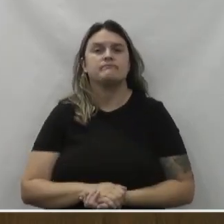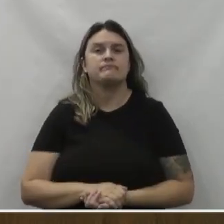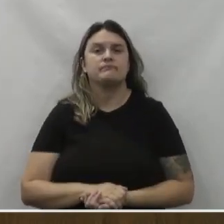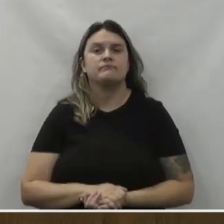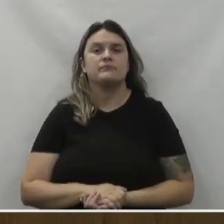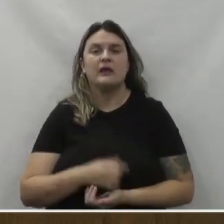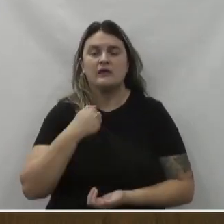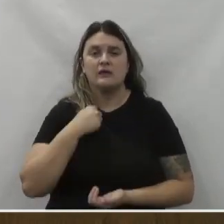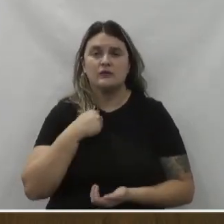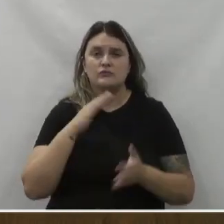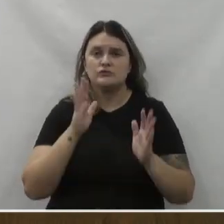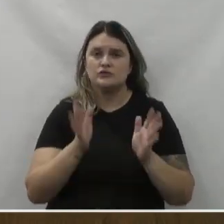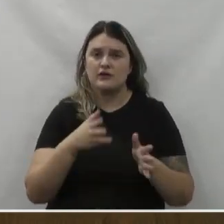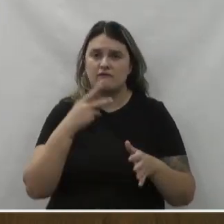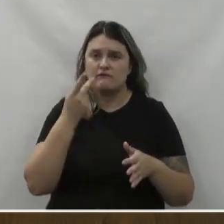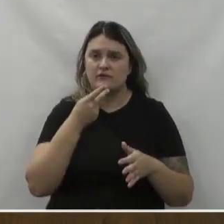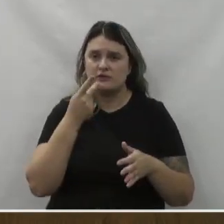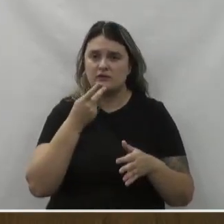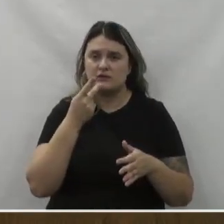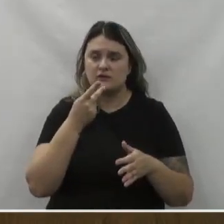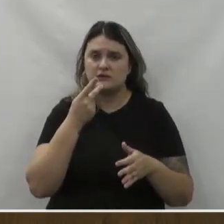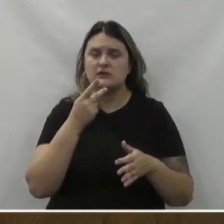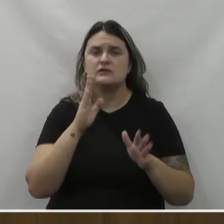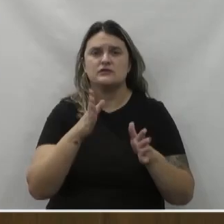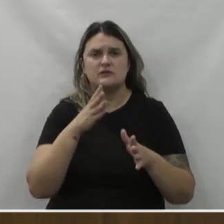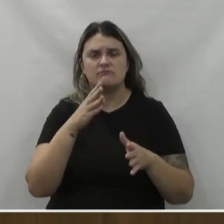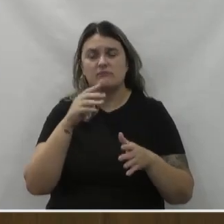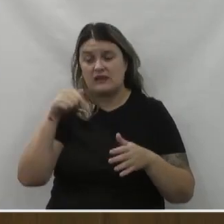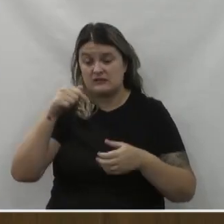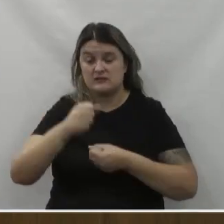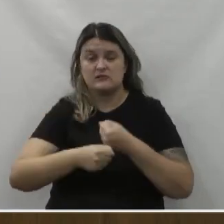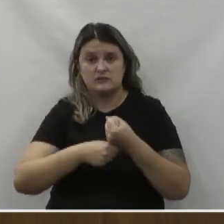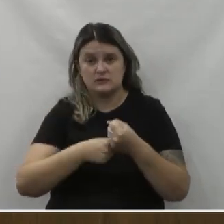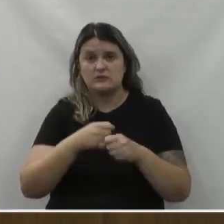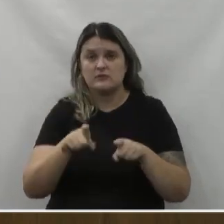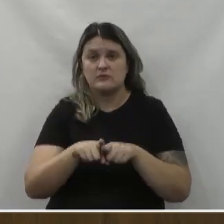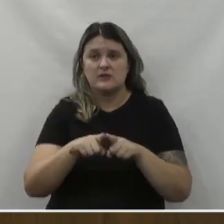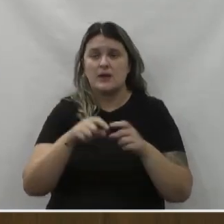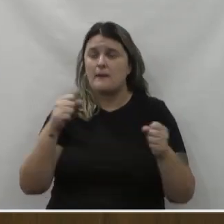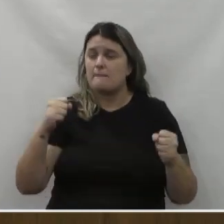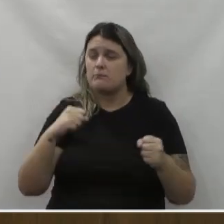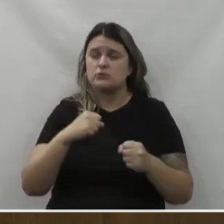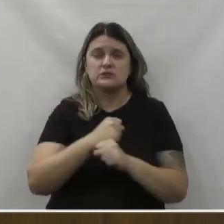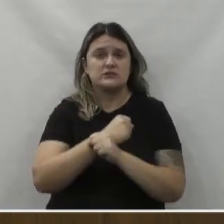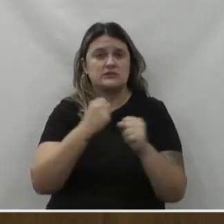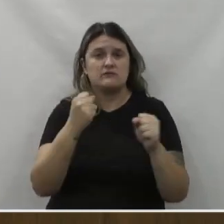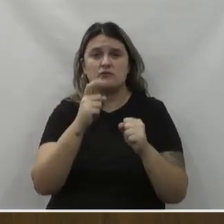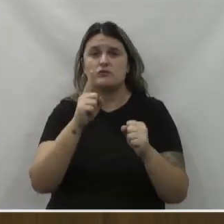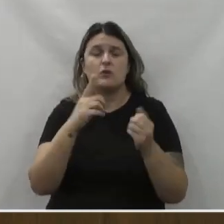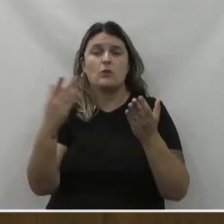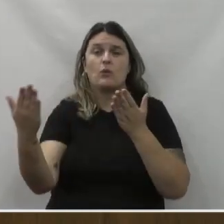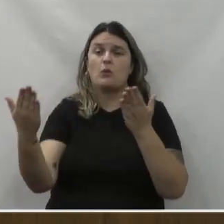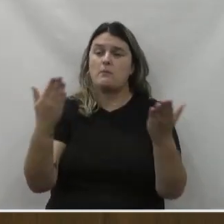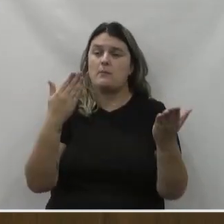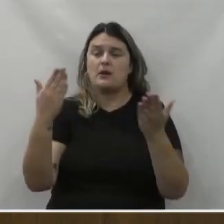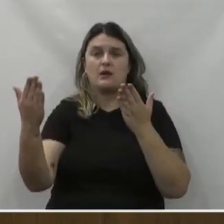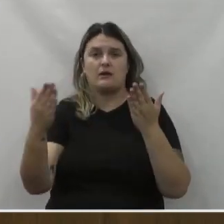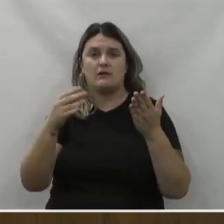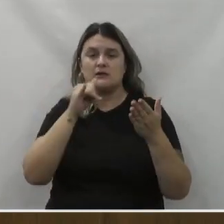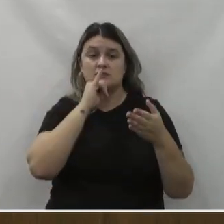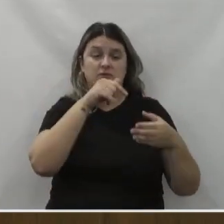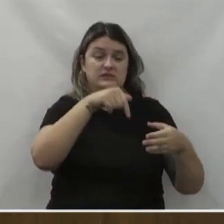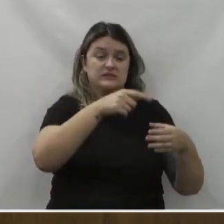Eu até falei uma vez aqui, repeti até esse ano, que é impossível não comparar União da Vitória com Porto